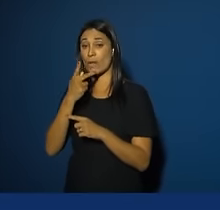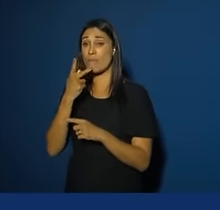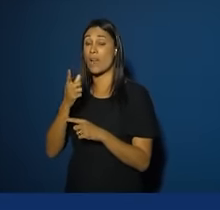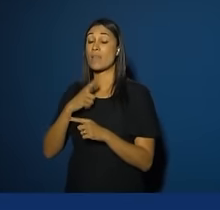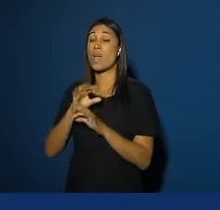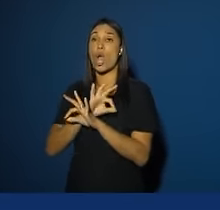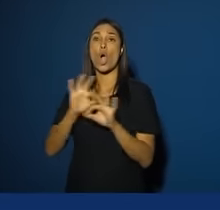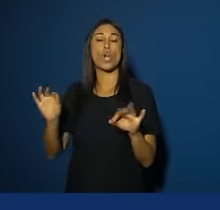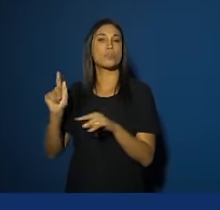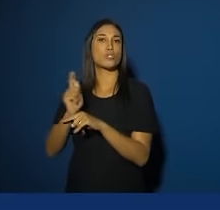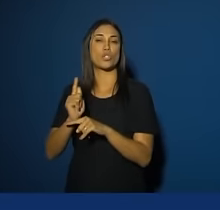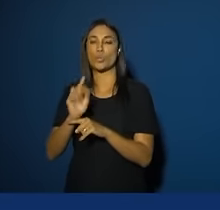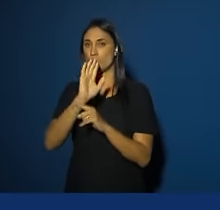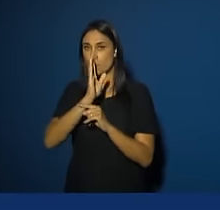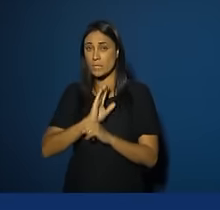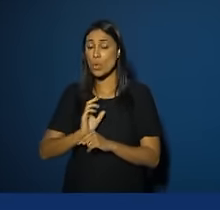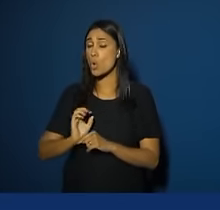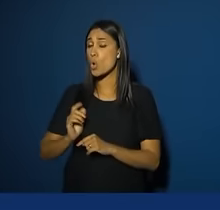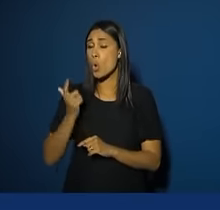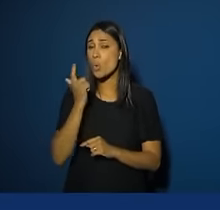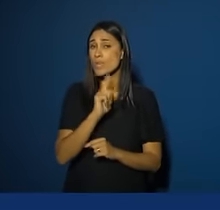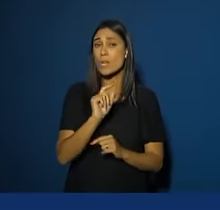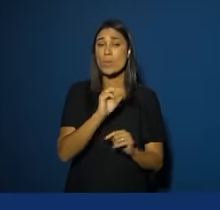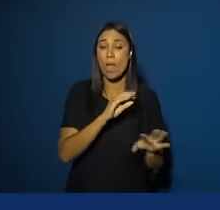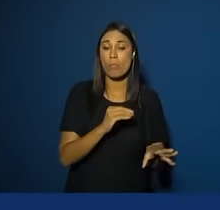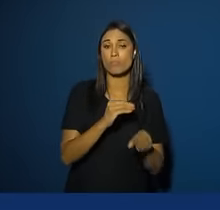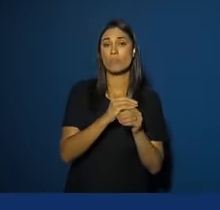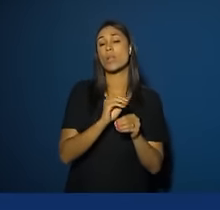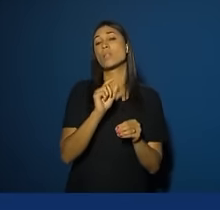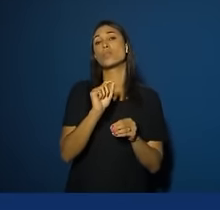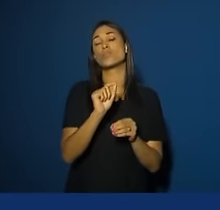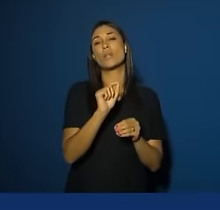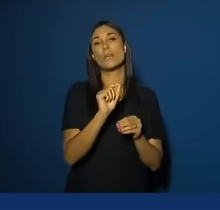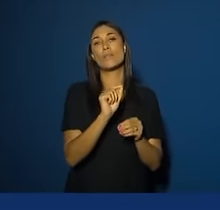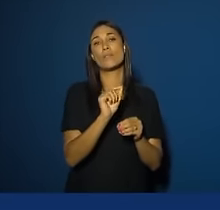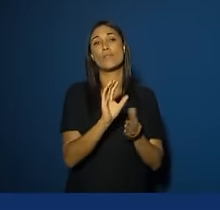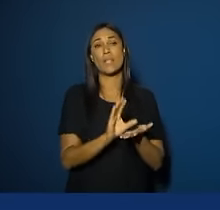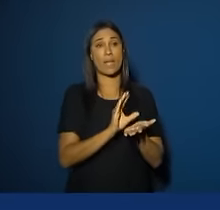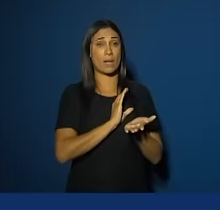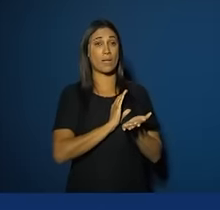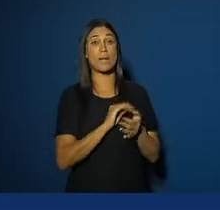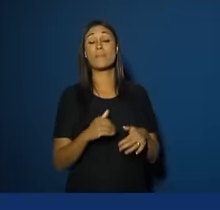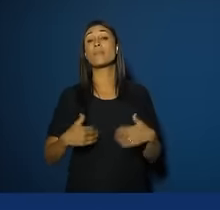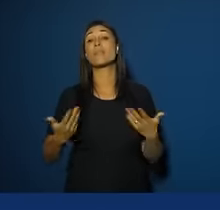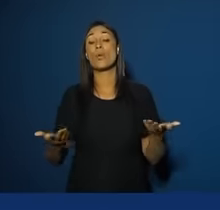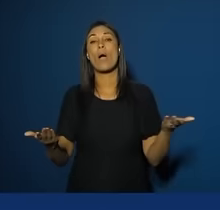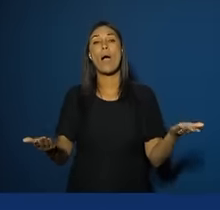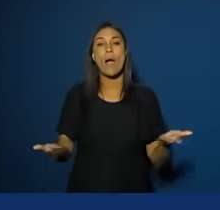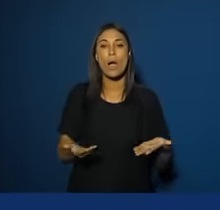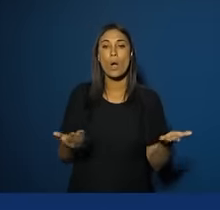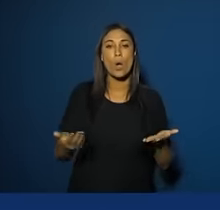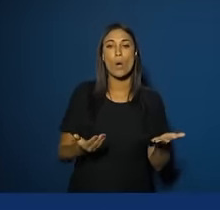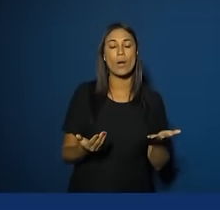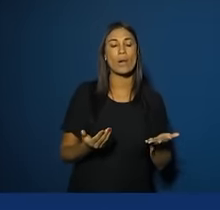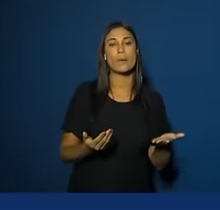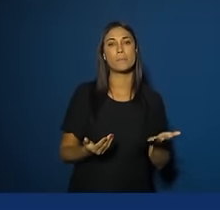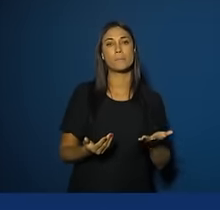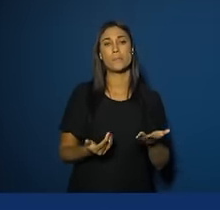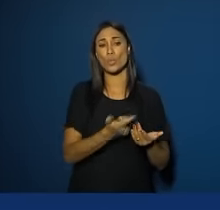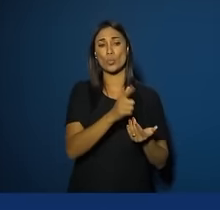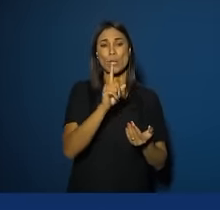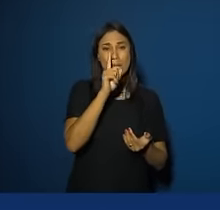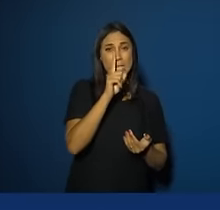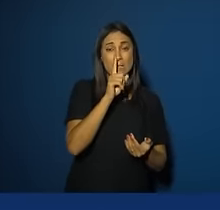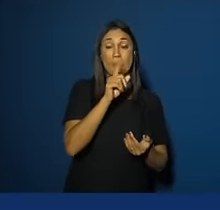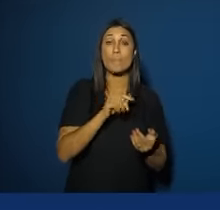gestores no Brasil, conseguem suplantar até o adicional que você ganha da incentivada. Agora, a 13,75 sem risco é